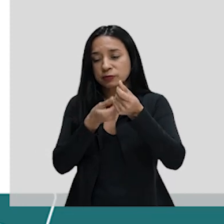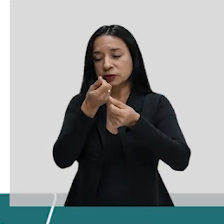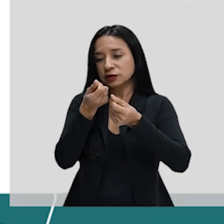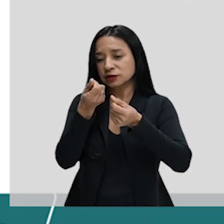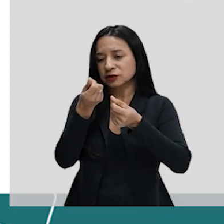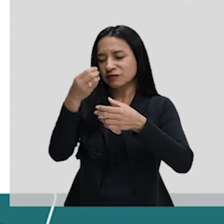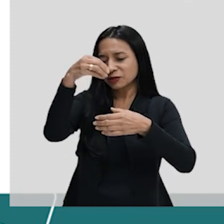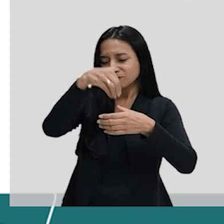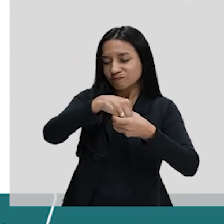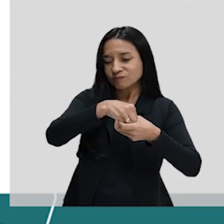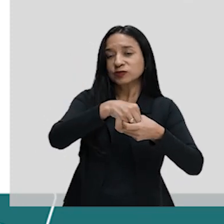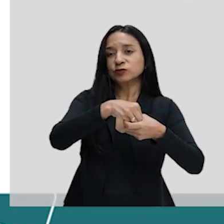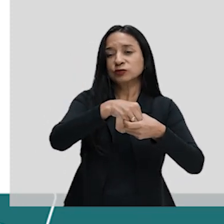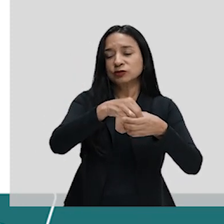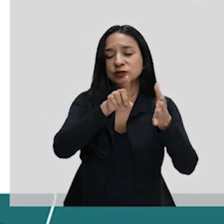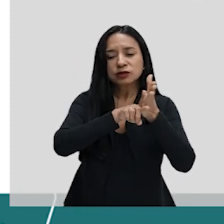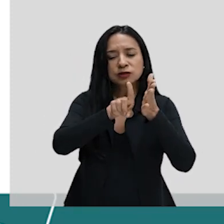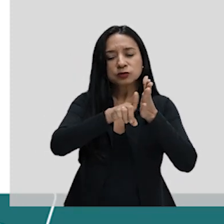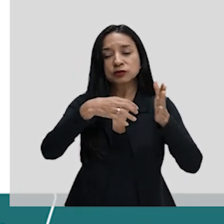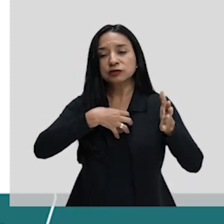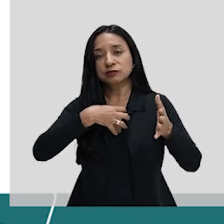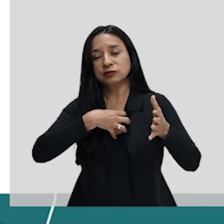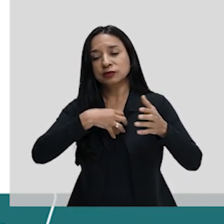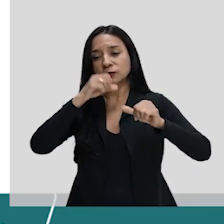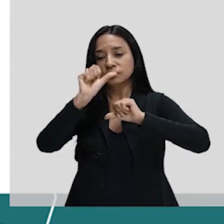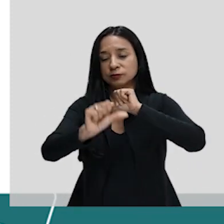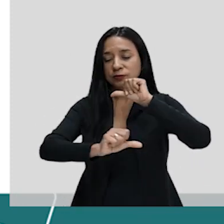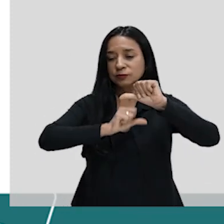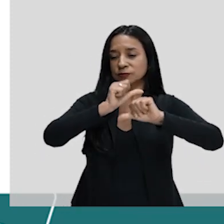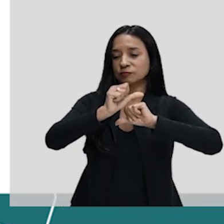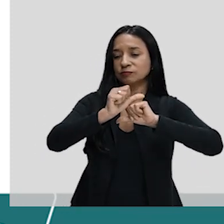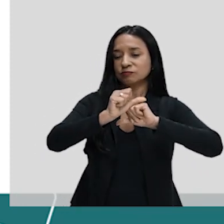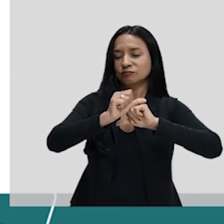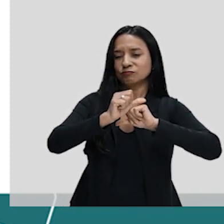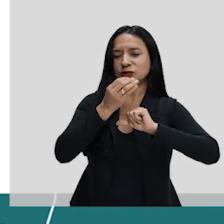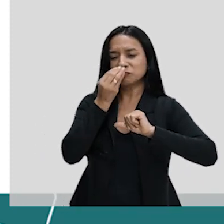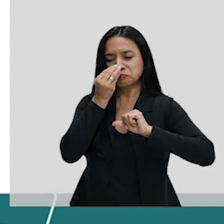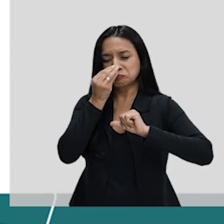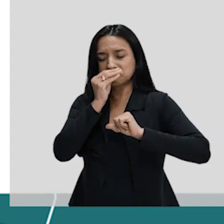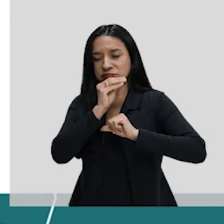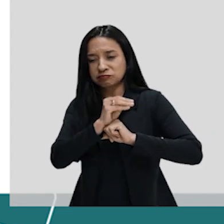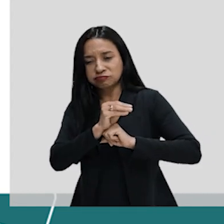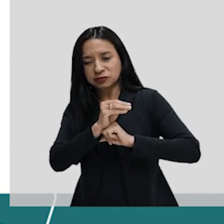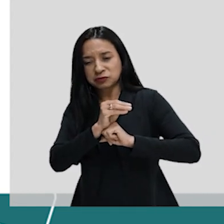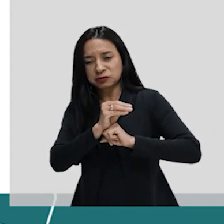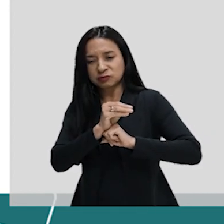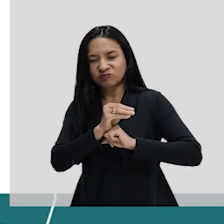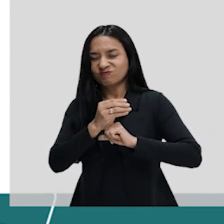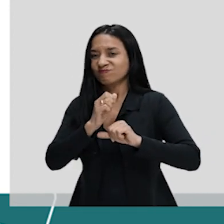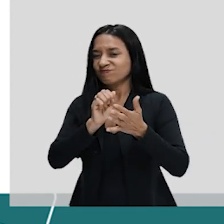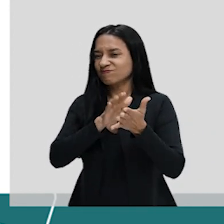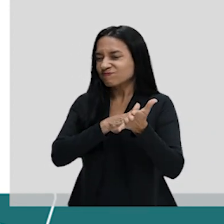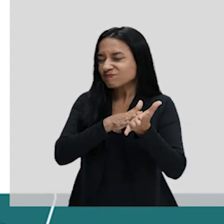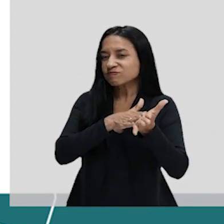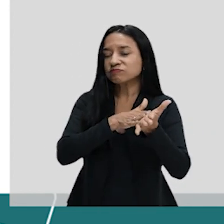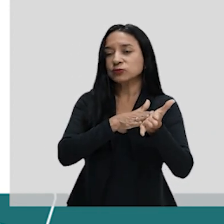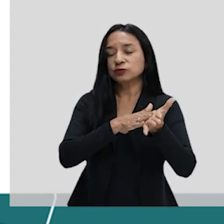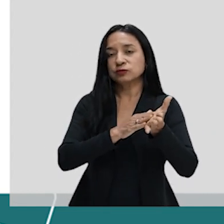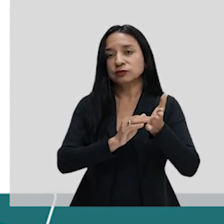Sexualidade, vista amplamente como o desenvolvimento do contato sensível e